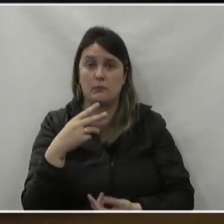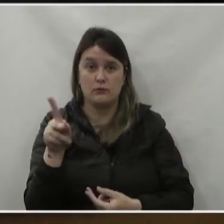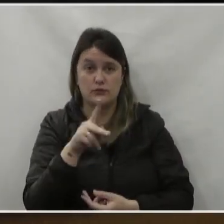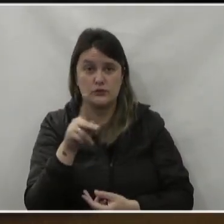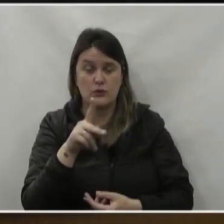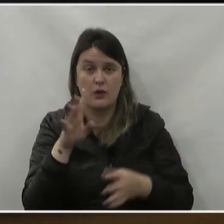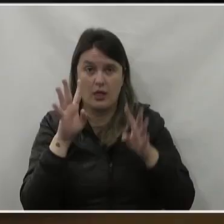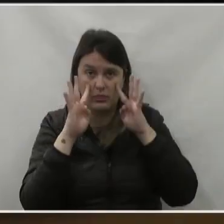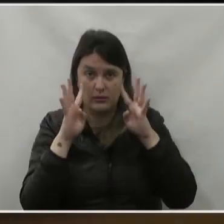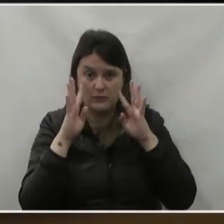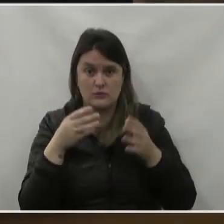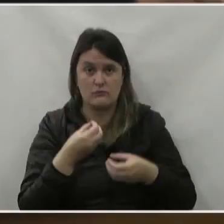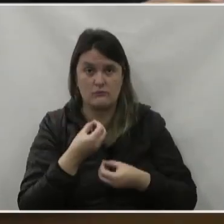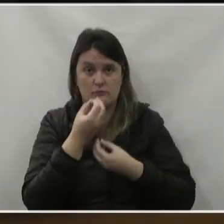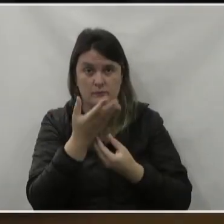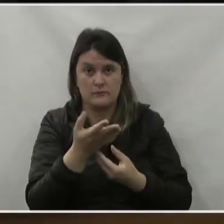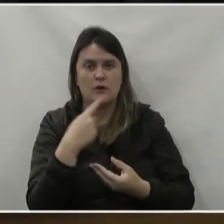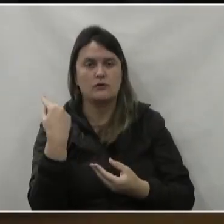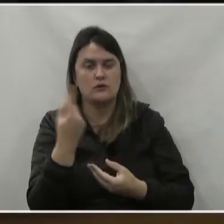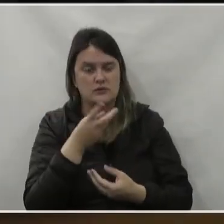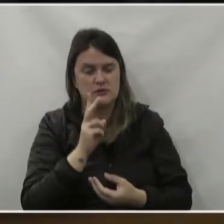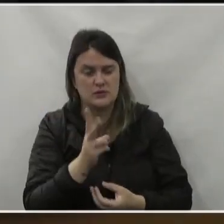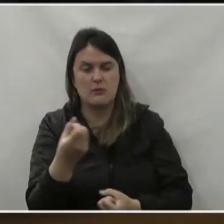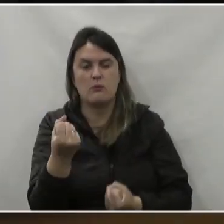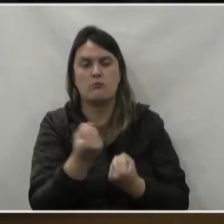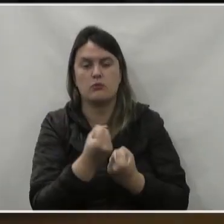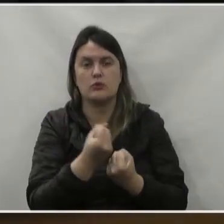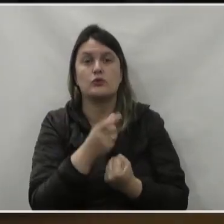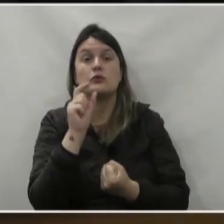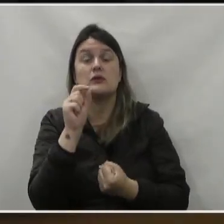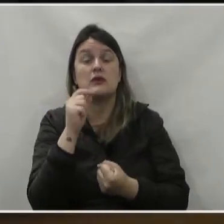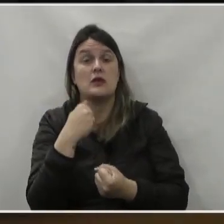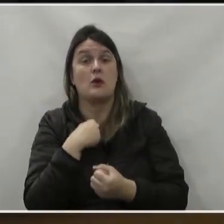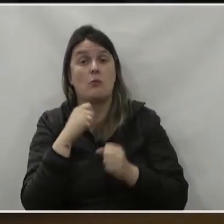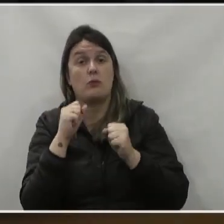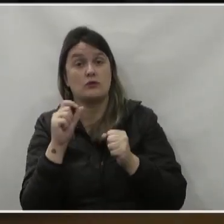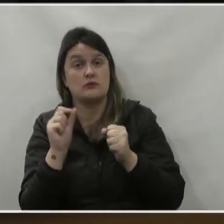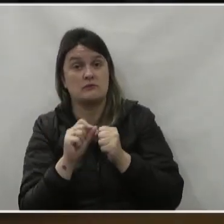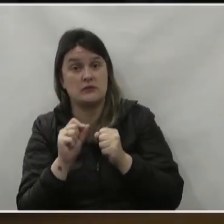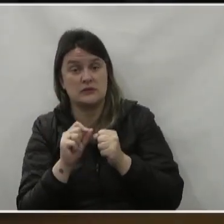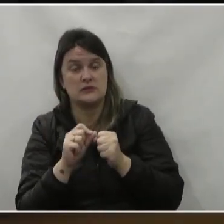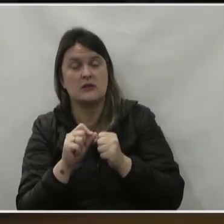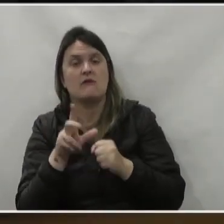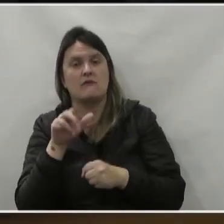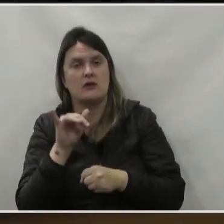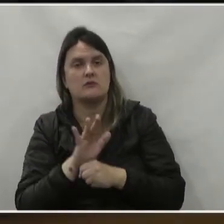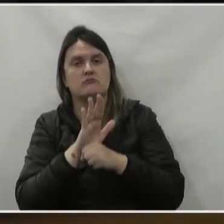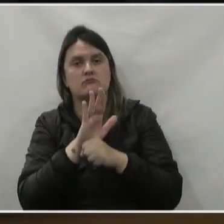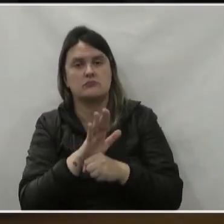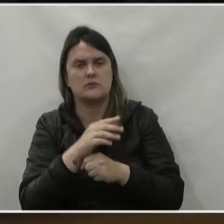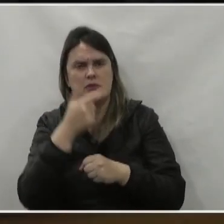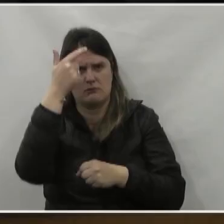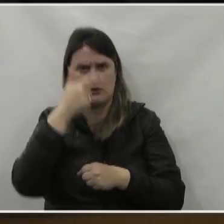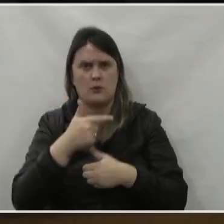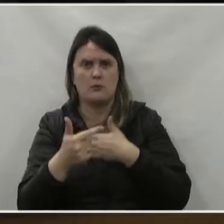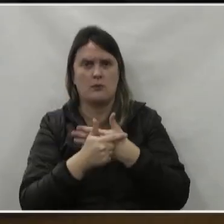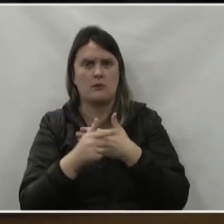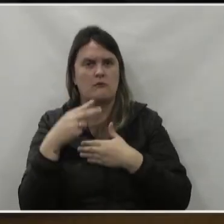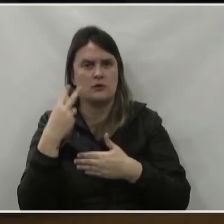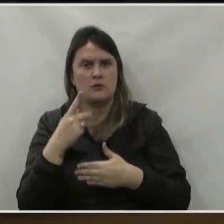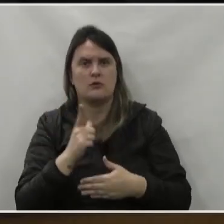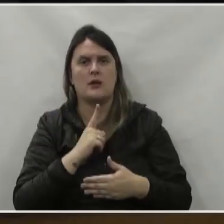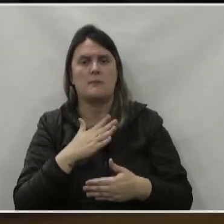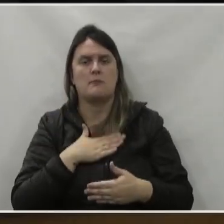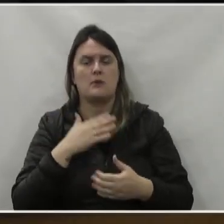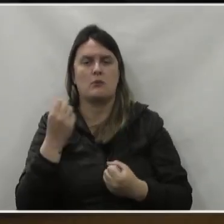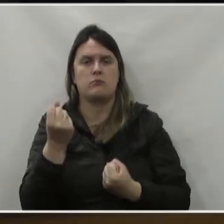ouvindo, que a gente está junto e o que for possível do nosso alcance como vereador, podem contar